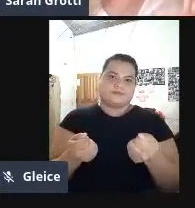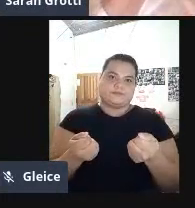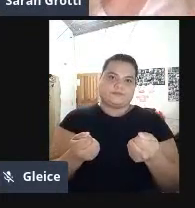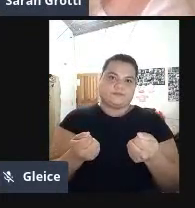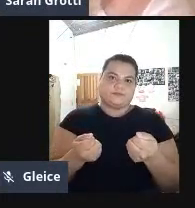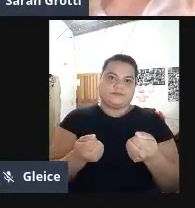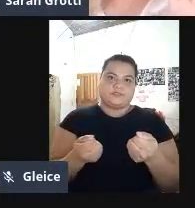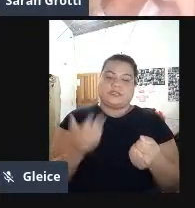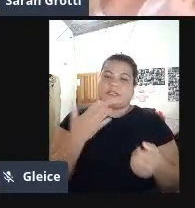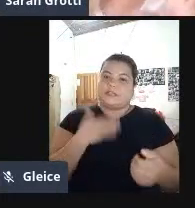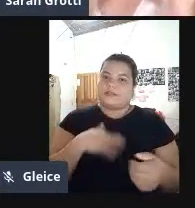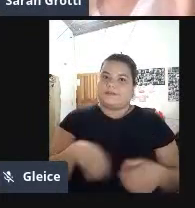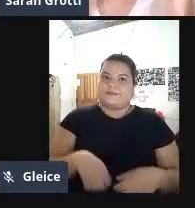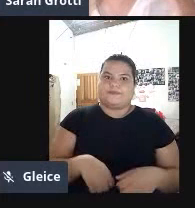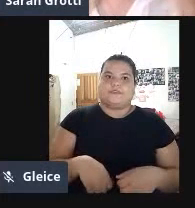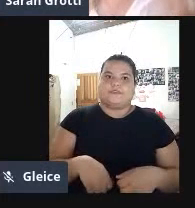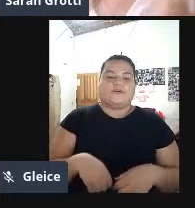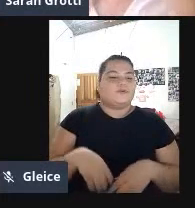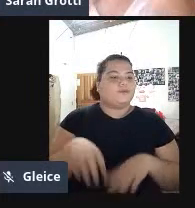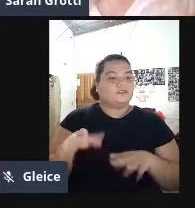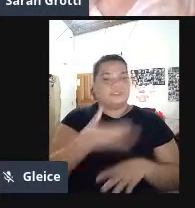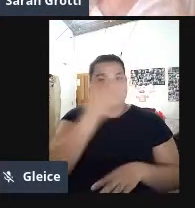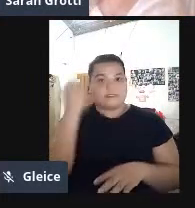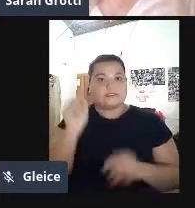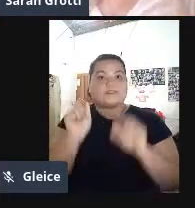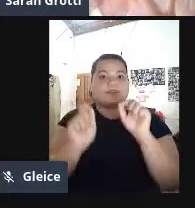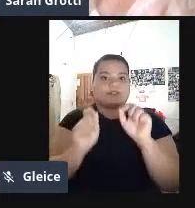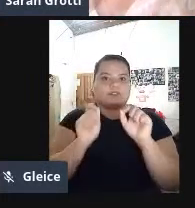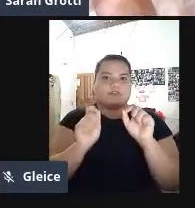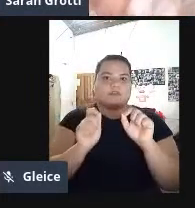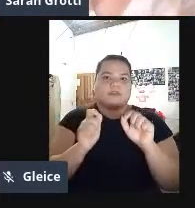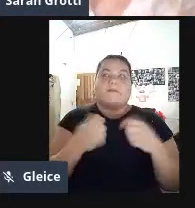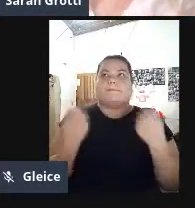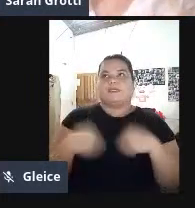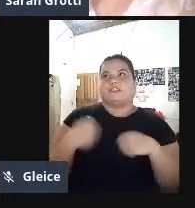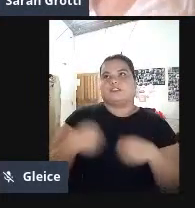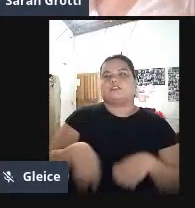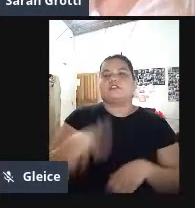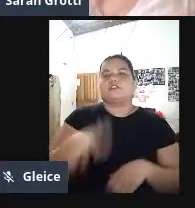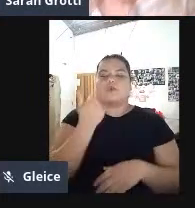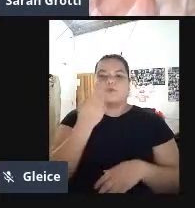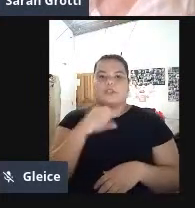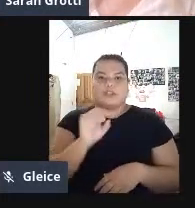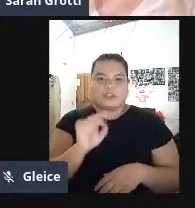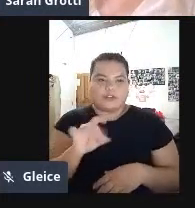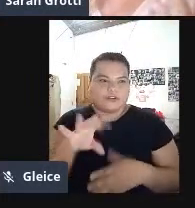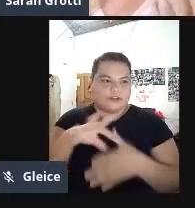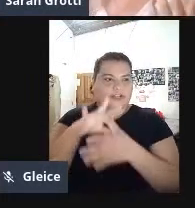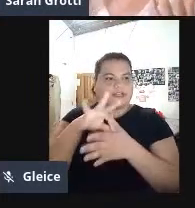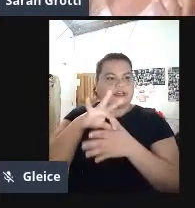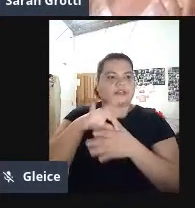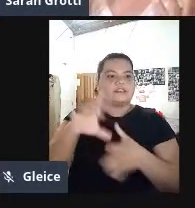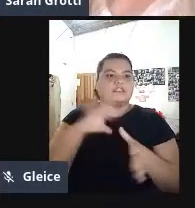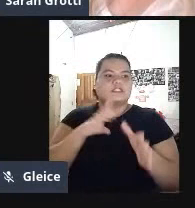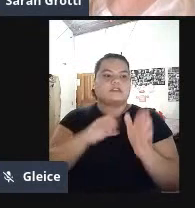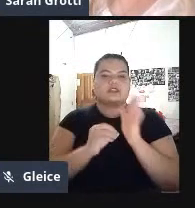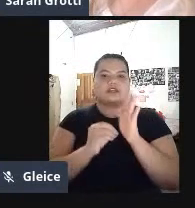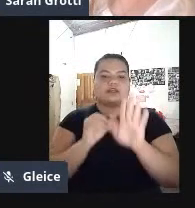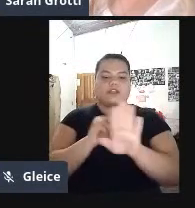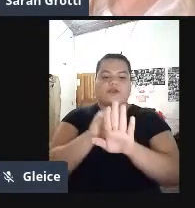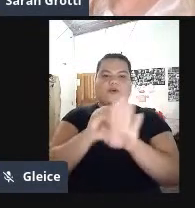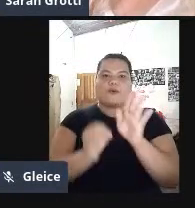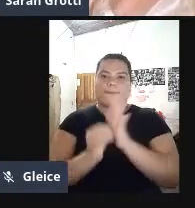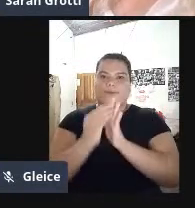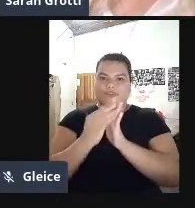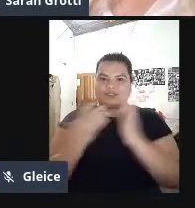cabeça, desmistificar que só que eu tenho que comer carne para obter minha proteína. Não, a gente consegue